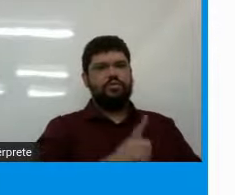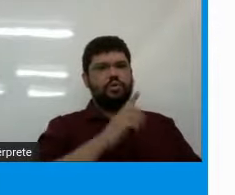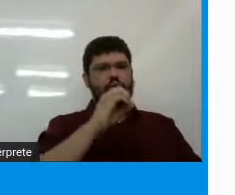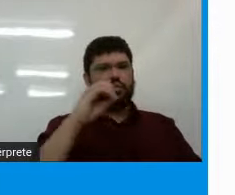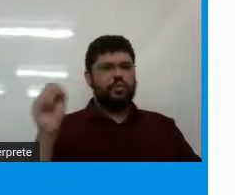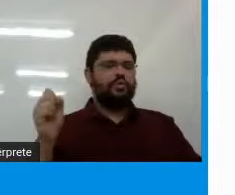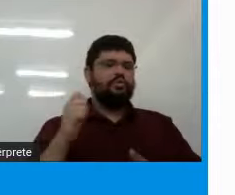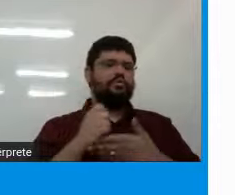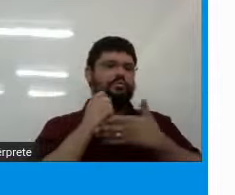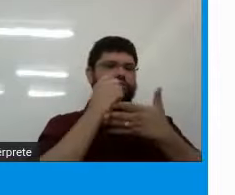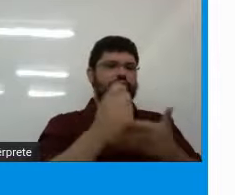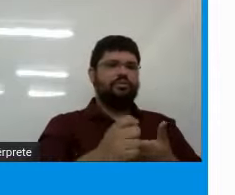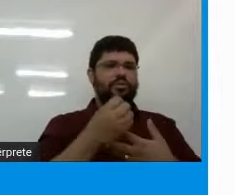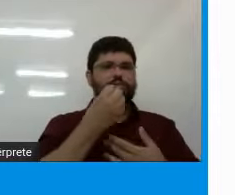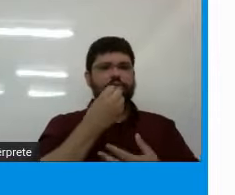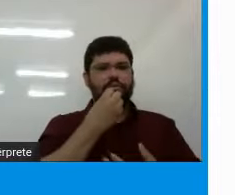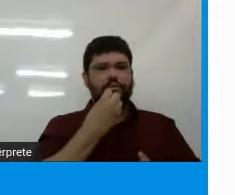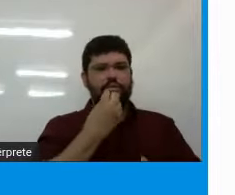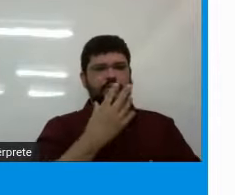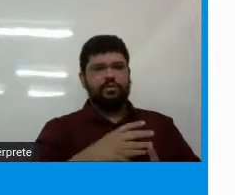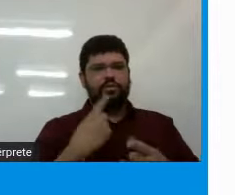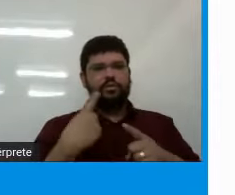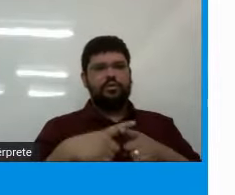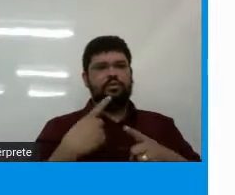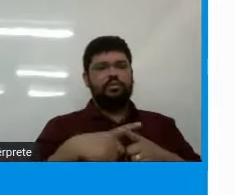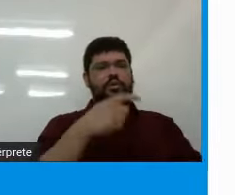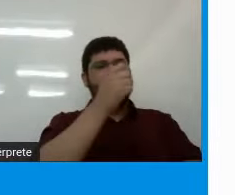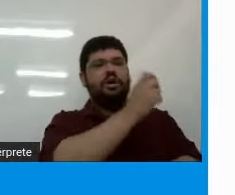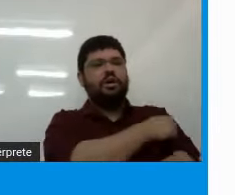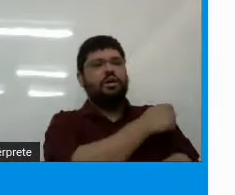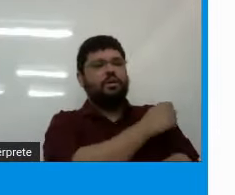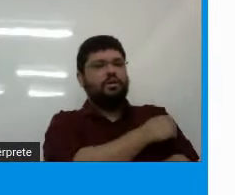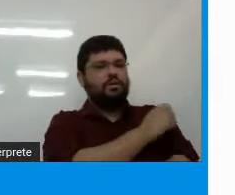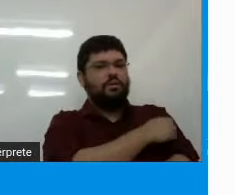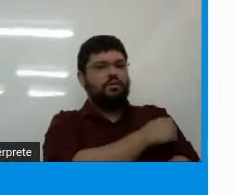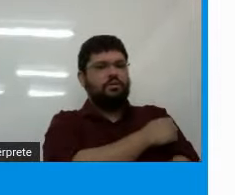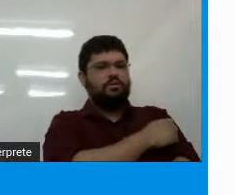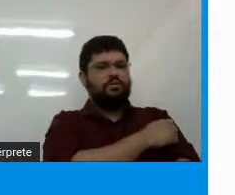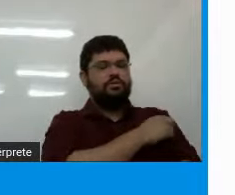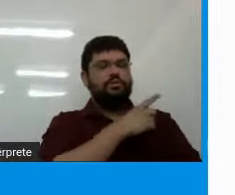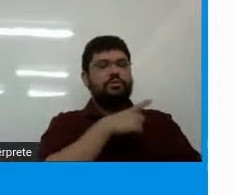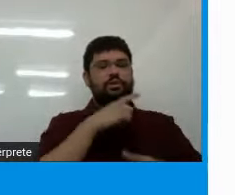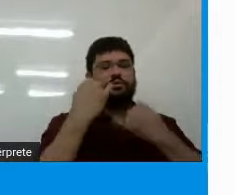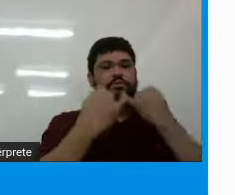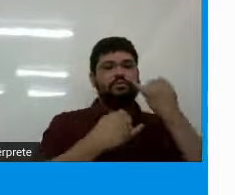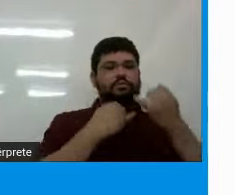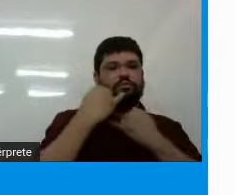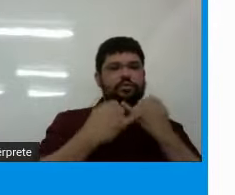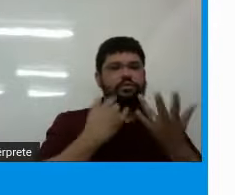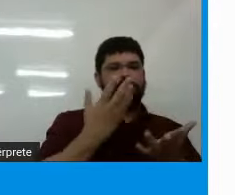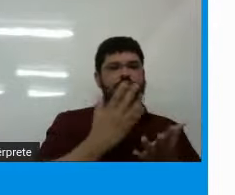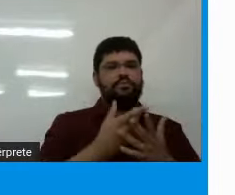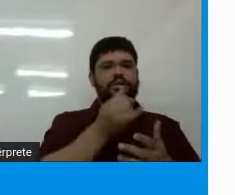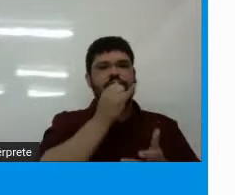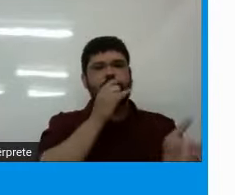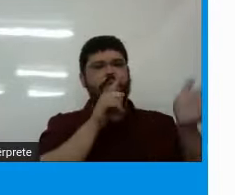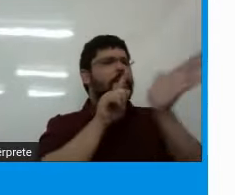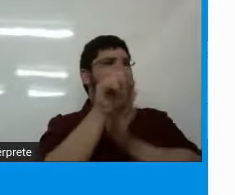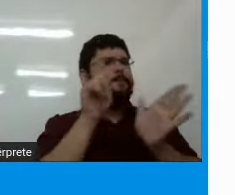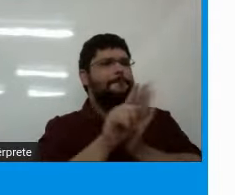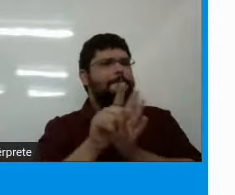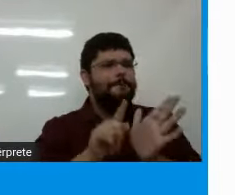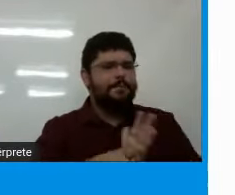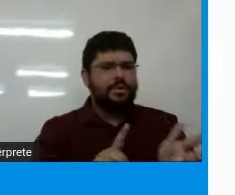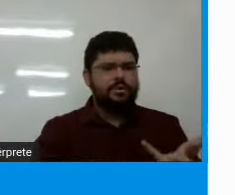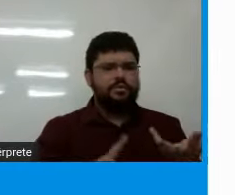ferramenta espetacular para você interagir com os alunos, criando jogos. Então, você pode colocar lá questões, você pode